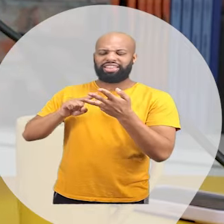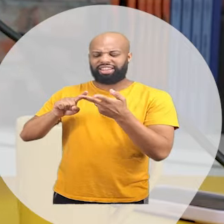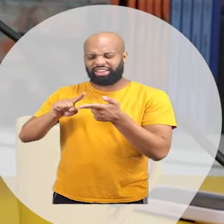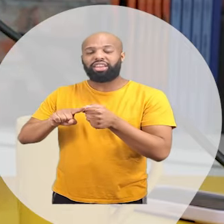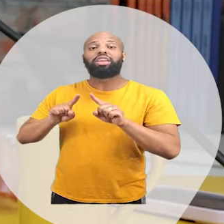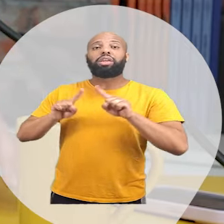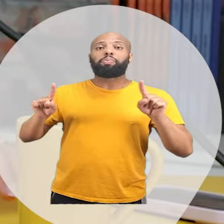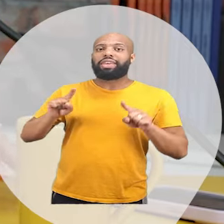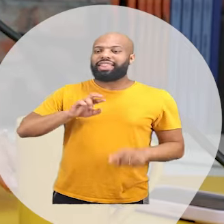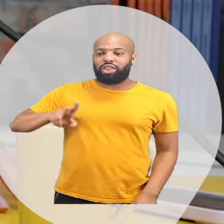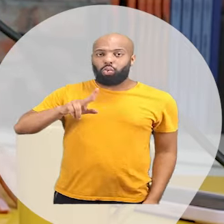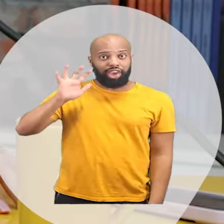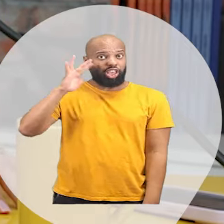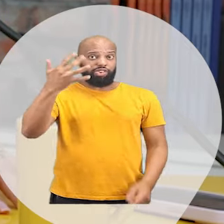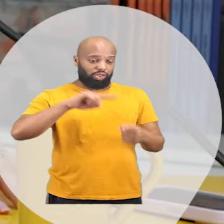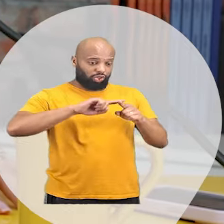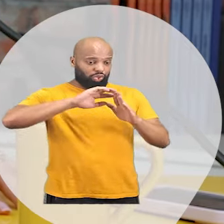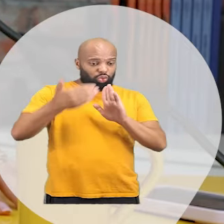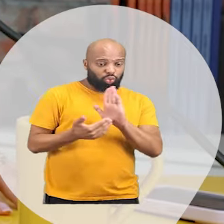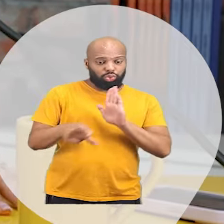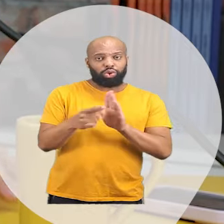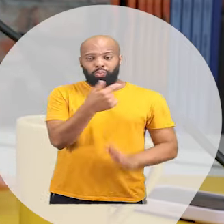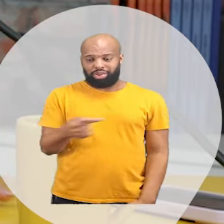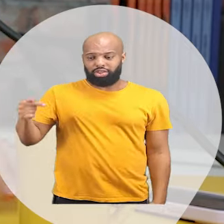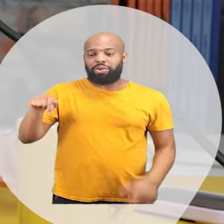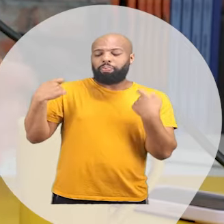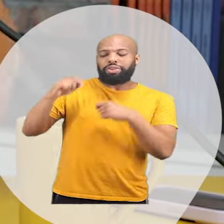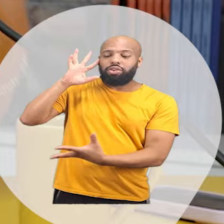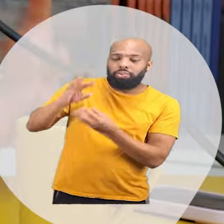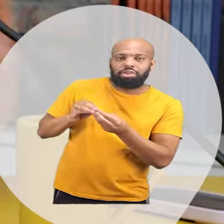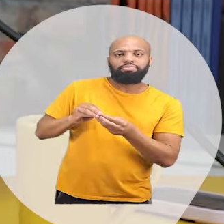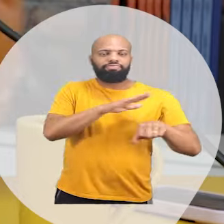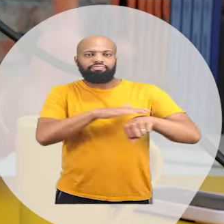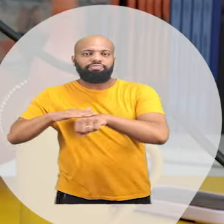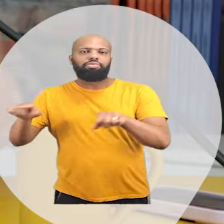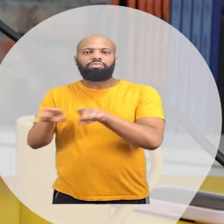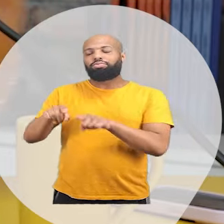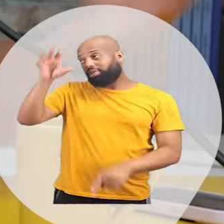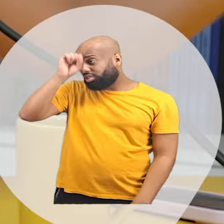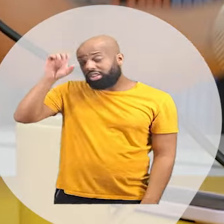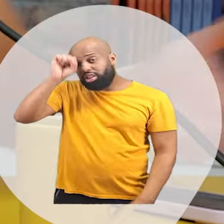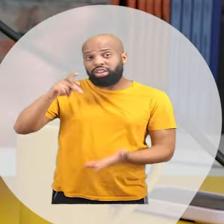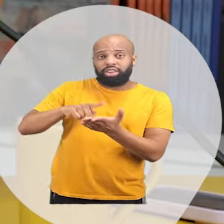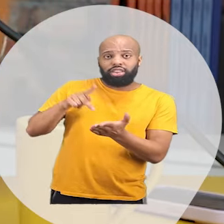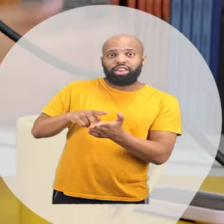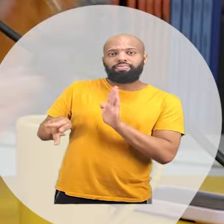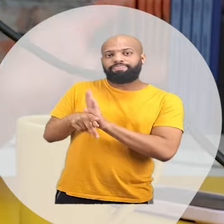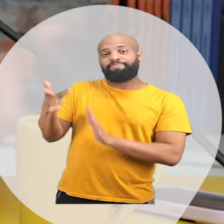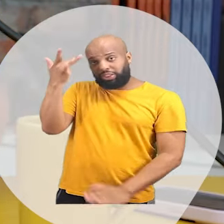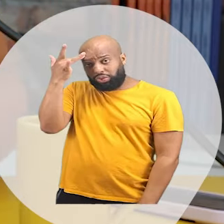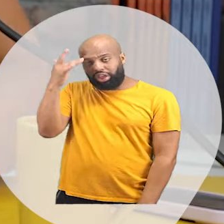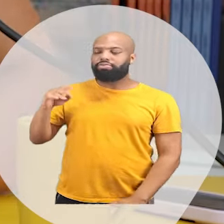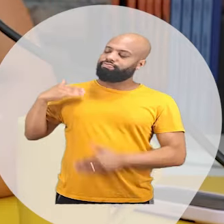isso isso não vai ser tudo resolvido em uma semana né a gente ter entender esse tempo de aprendizado de